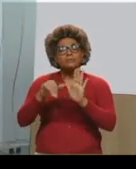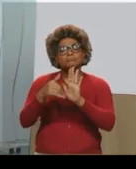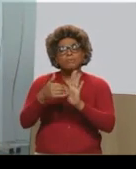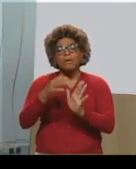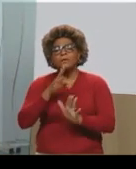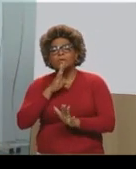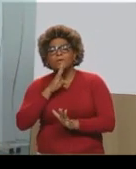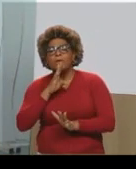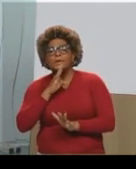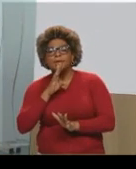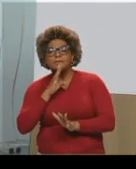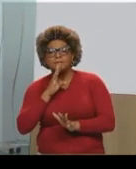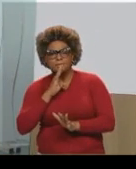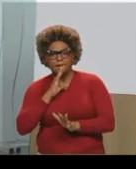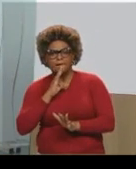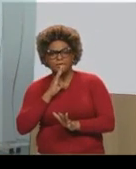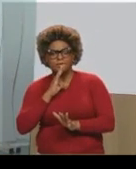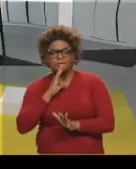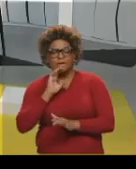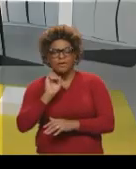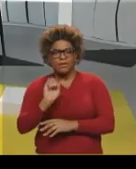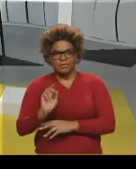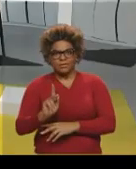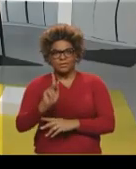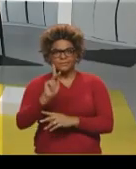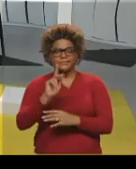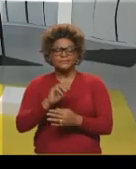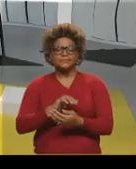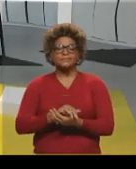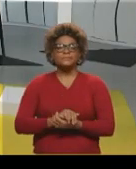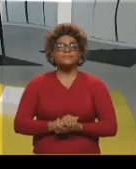de opções, ok? Então, vamos lá.